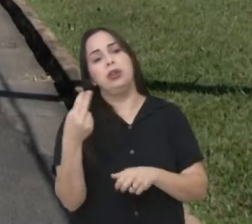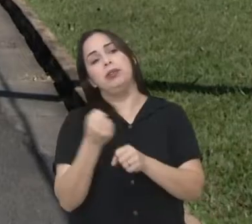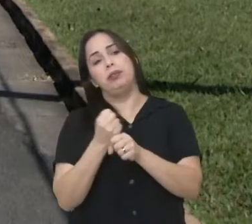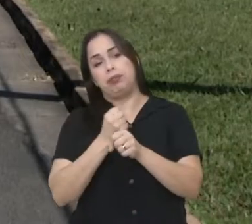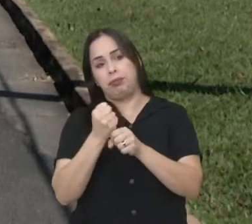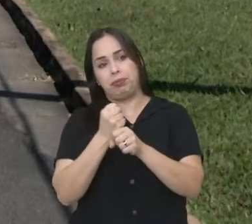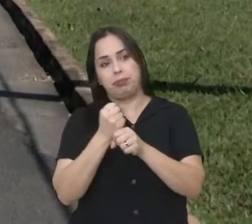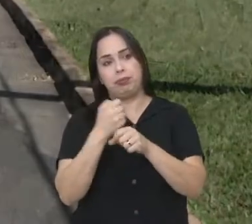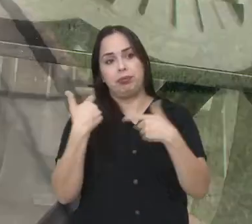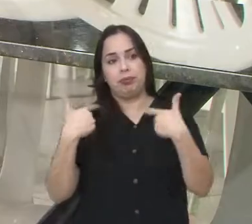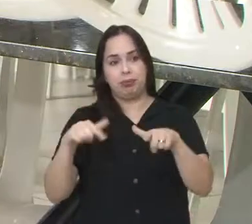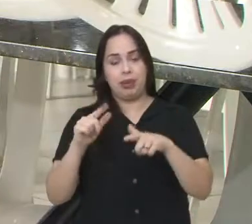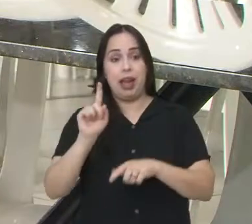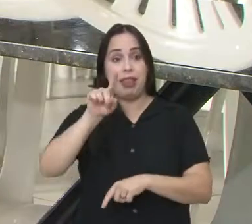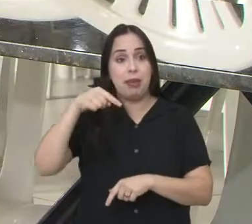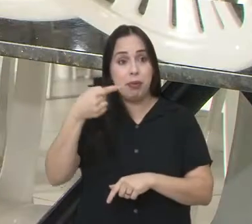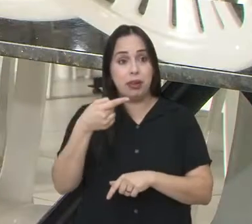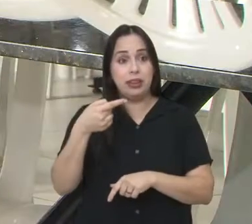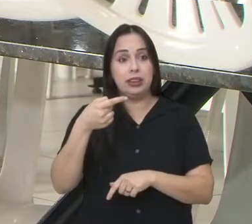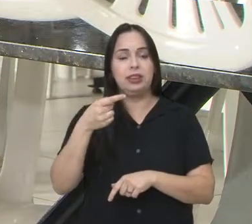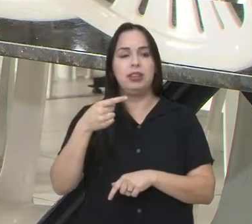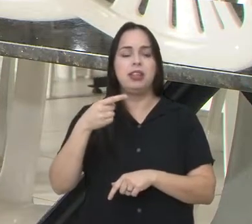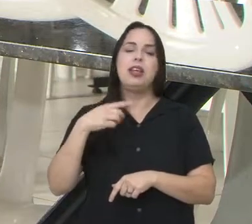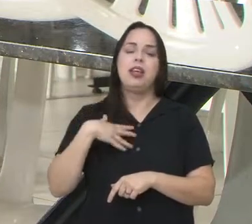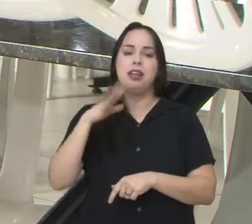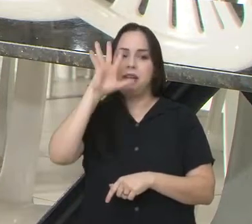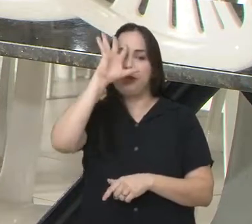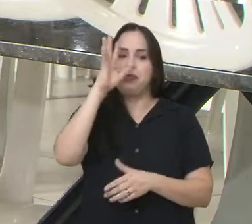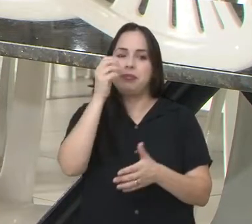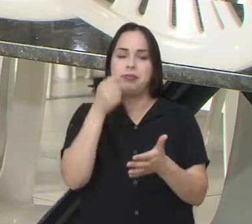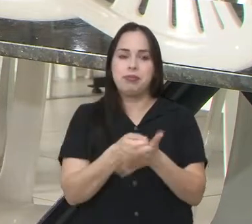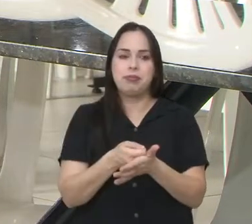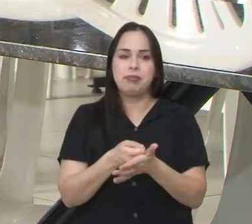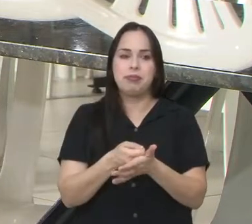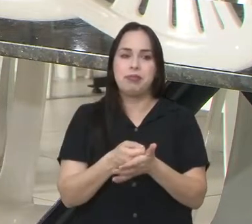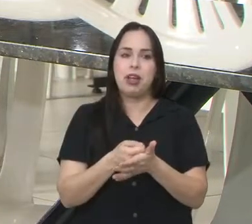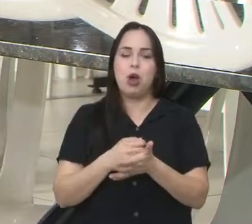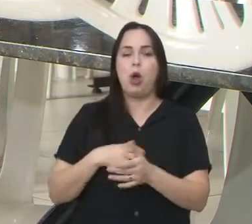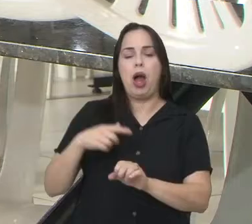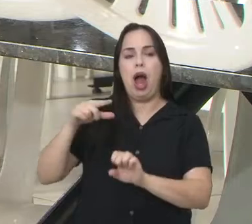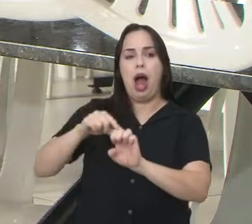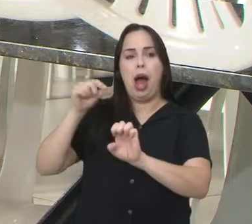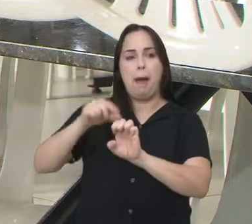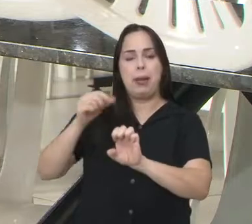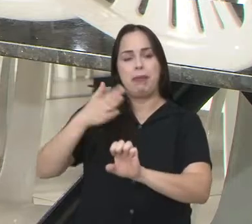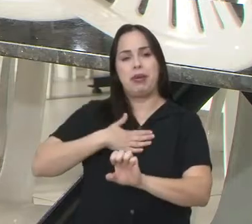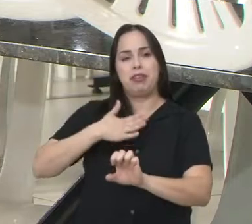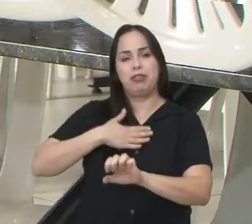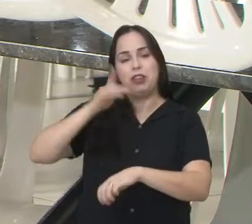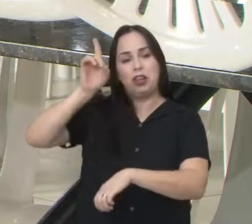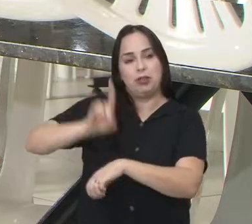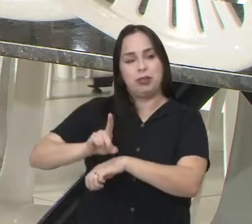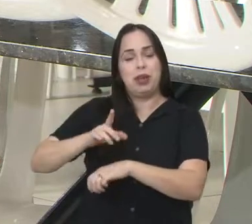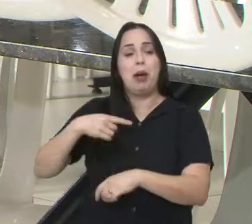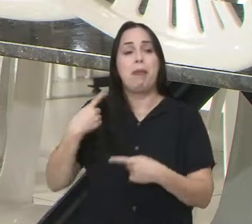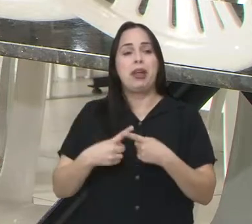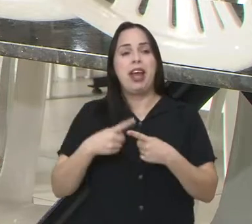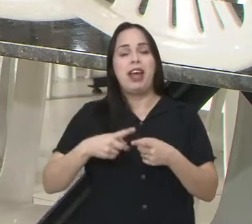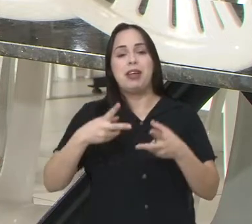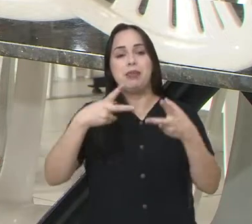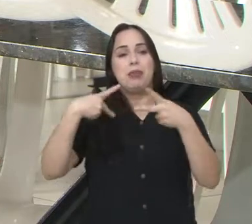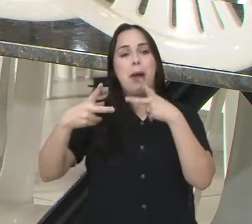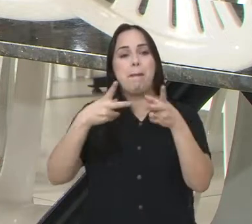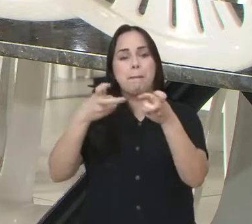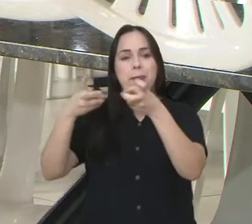Embraer. Depois de 22 anos eu resolvi empreender em São José dos Campos, porque eu vi que São José dos Campos era uma